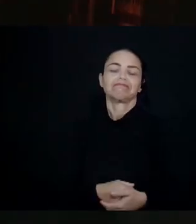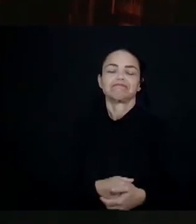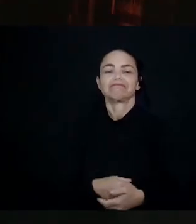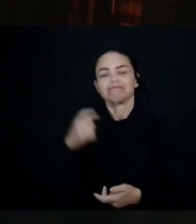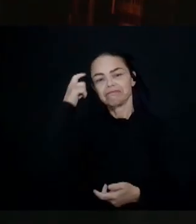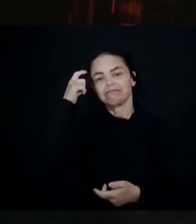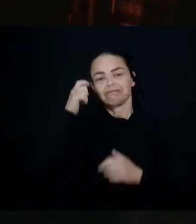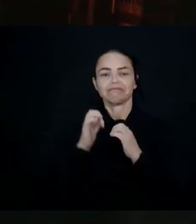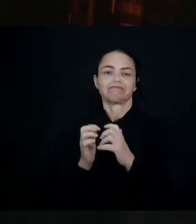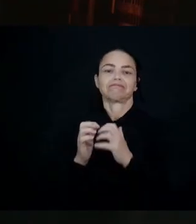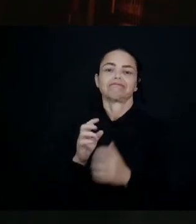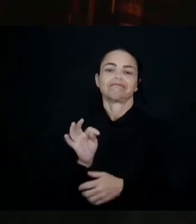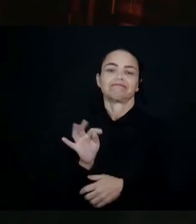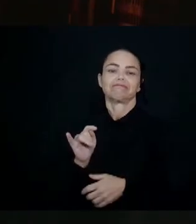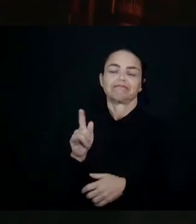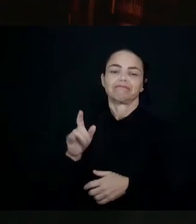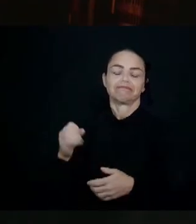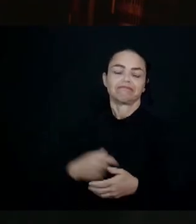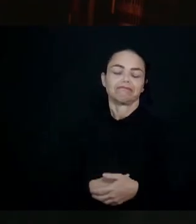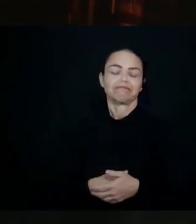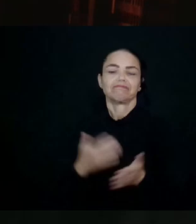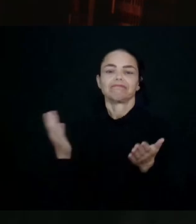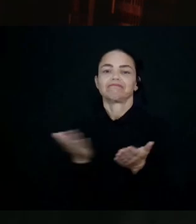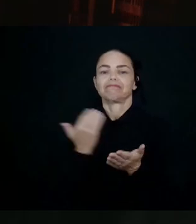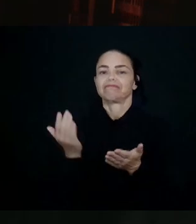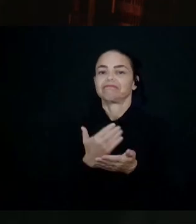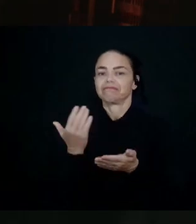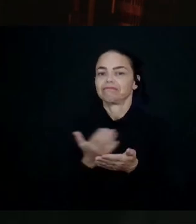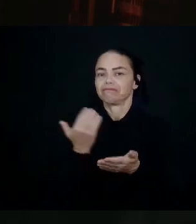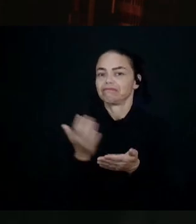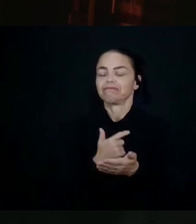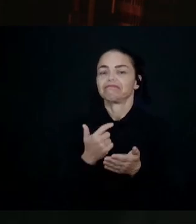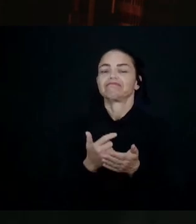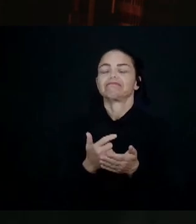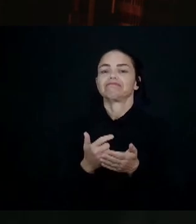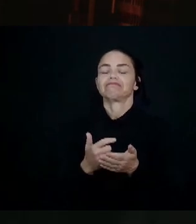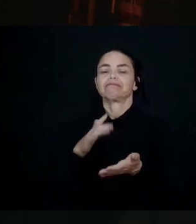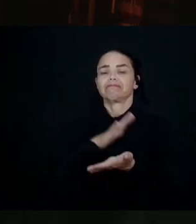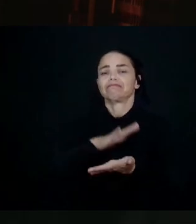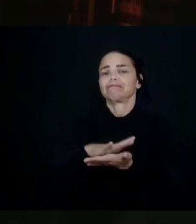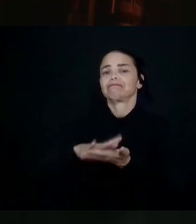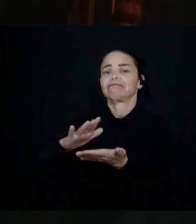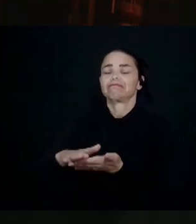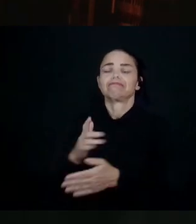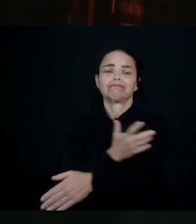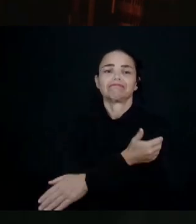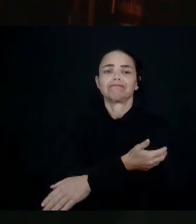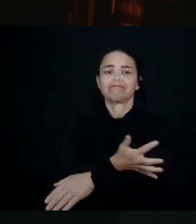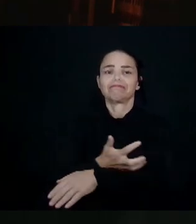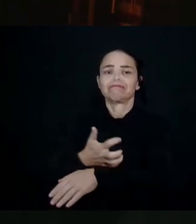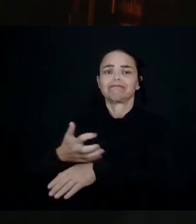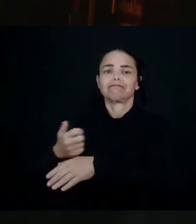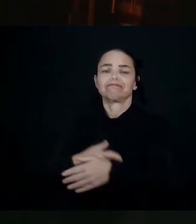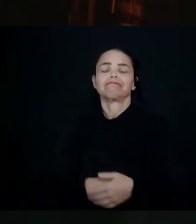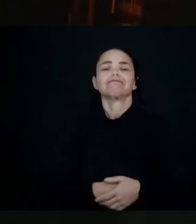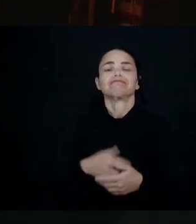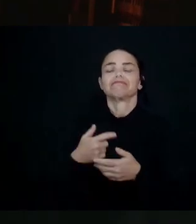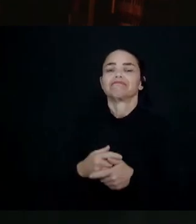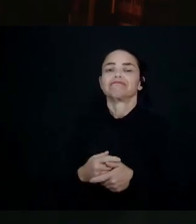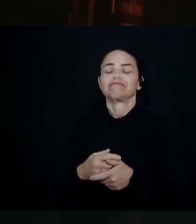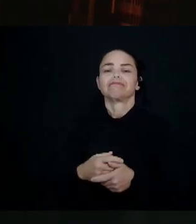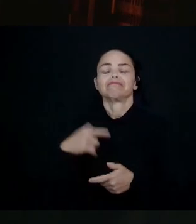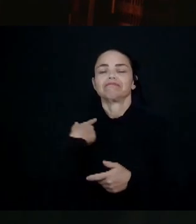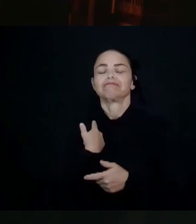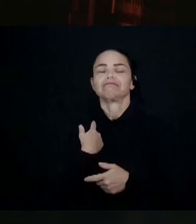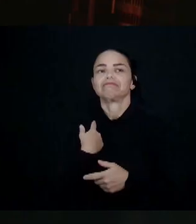falando, o álbum, né, de figurinhas, a gente está falando da Copa, então o álbum da Copa, vamos lá, é um dos